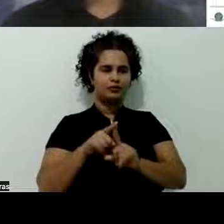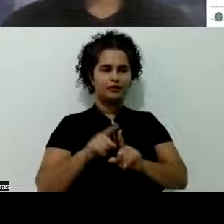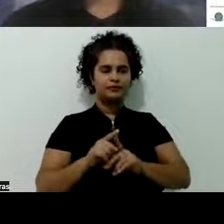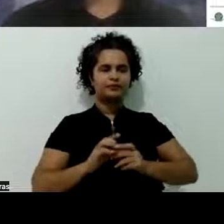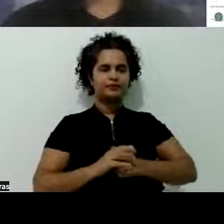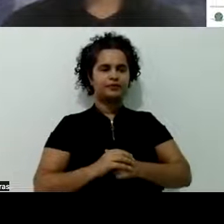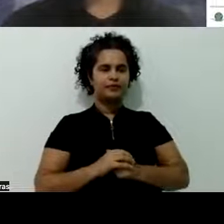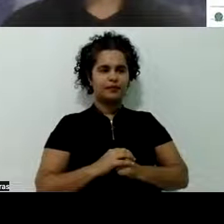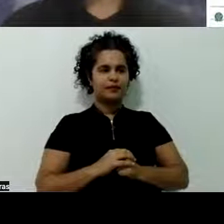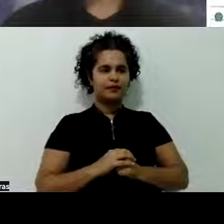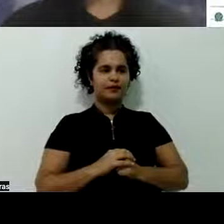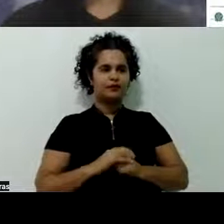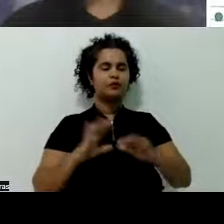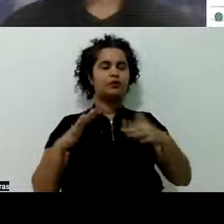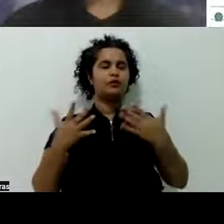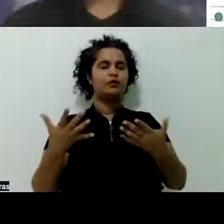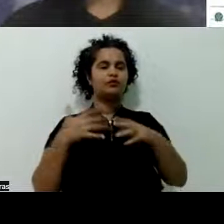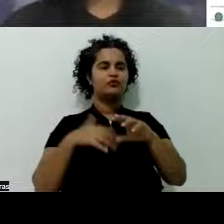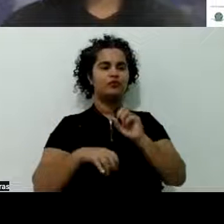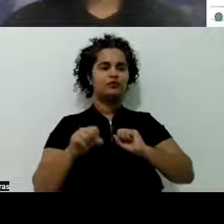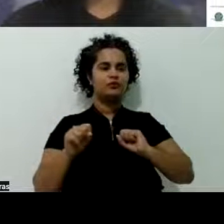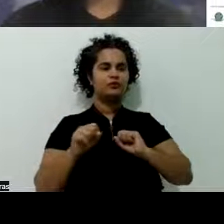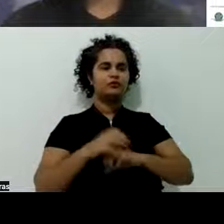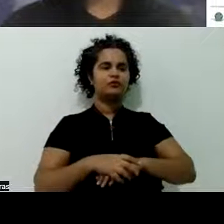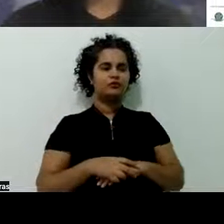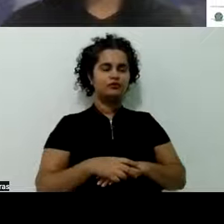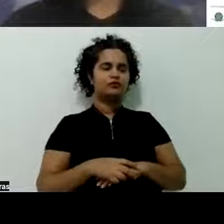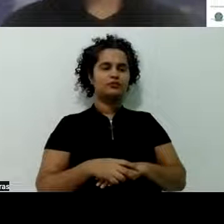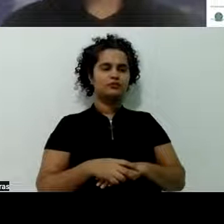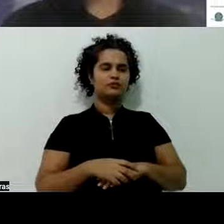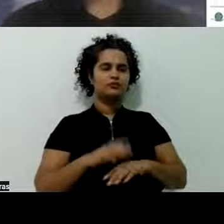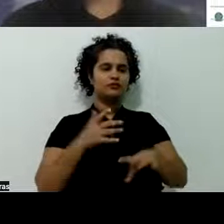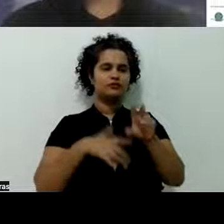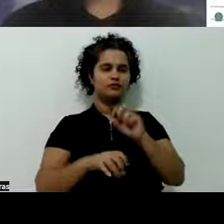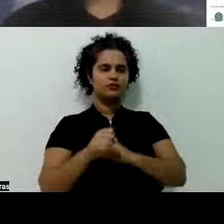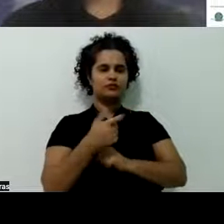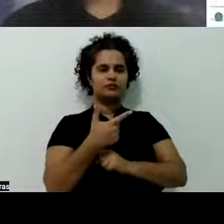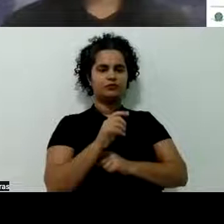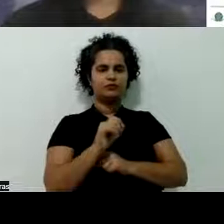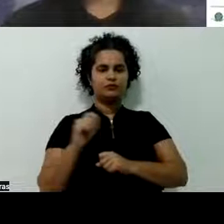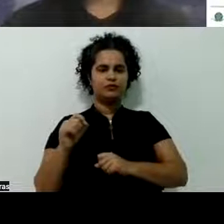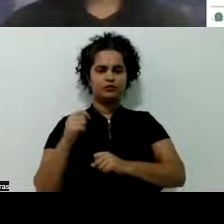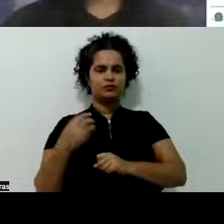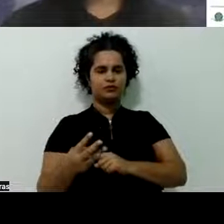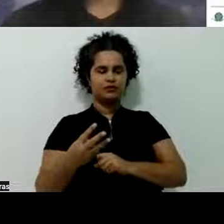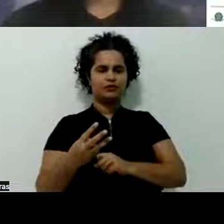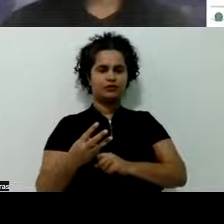Quando você se formou, Ion? Desculpa. Me formei em 2003